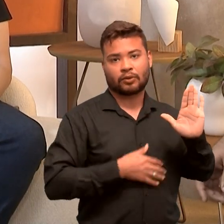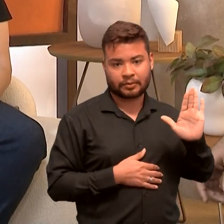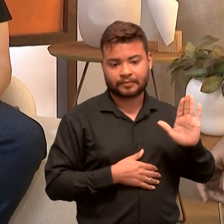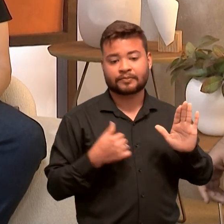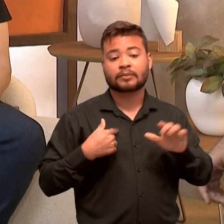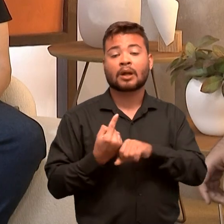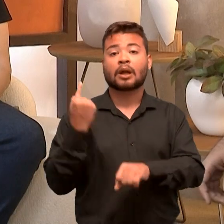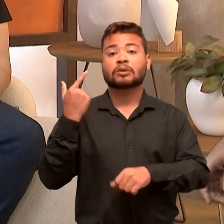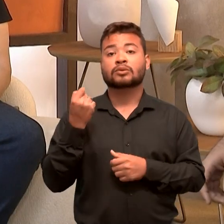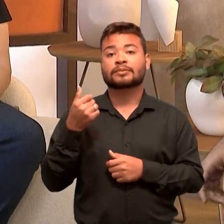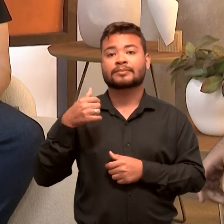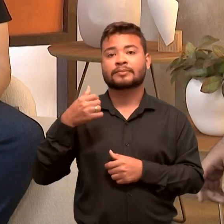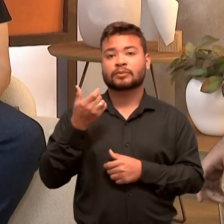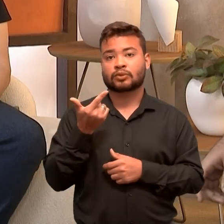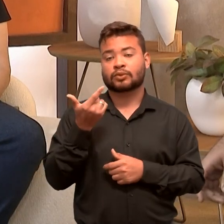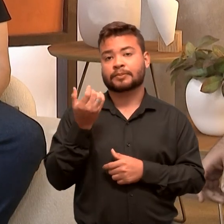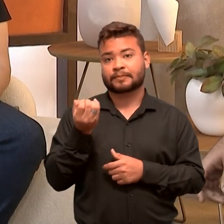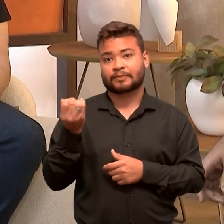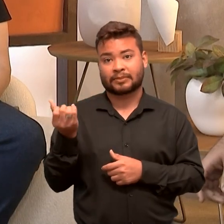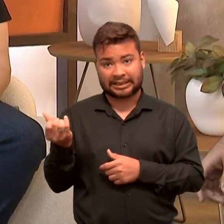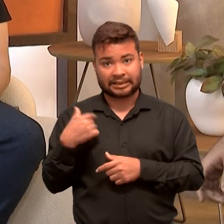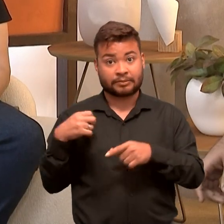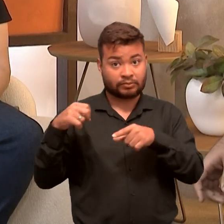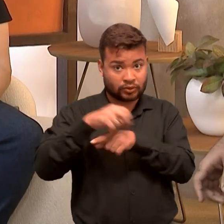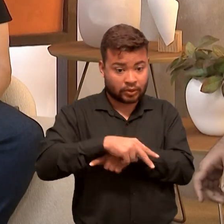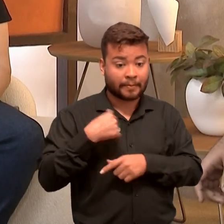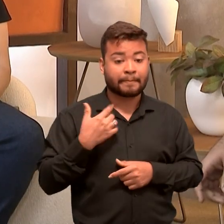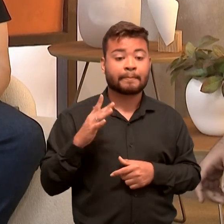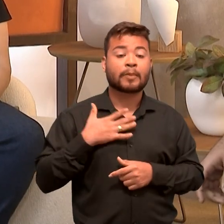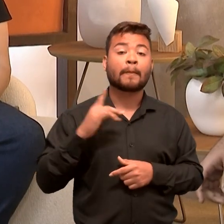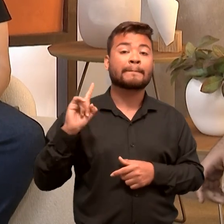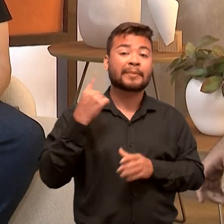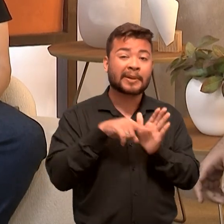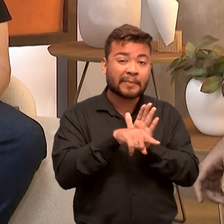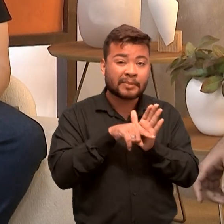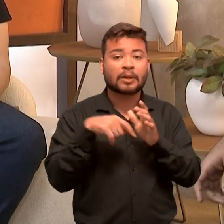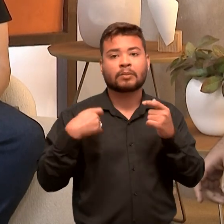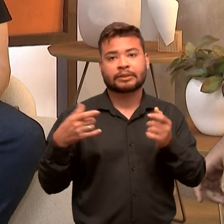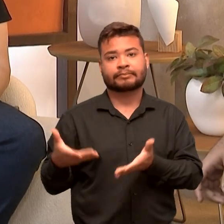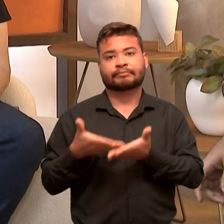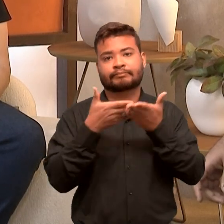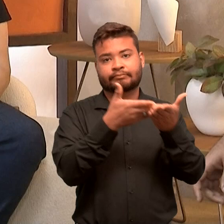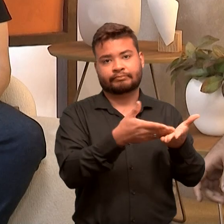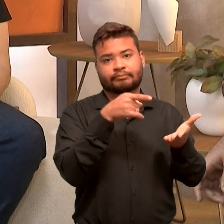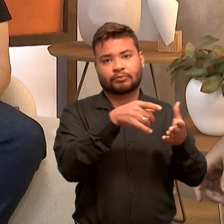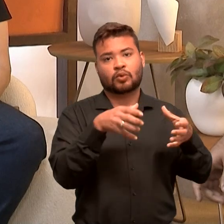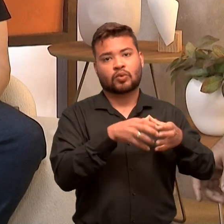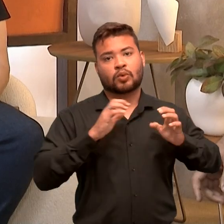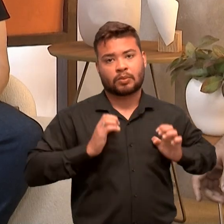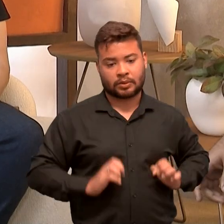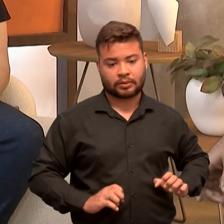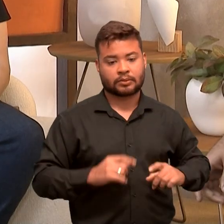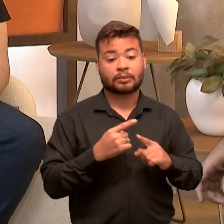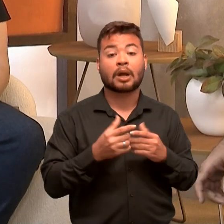em 2006, o primeiro trabalho meu, eu já tive que submeter ao Comitê de Ética para